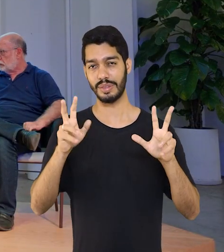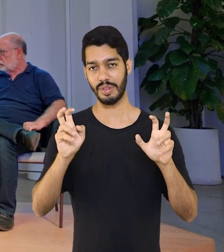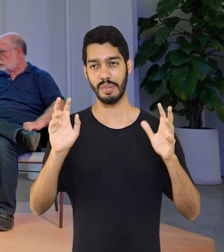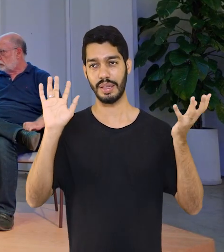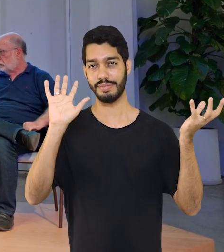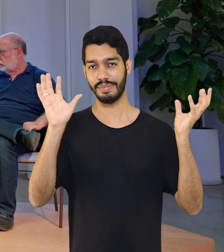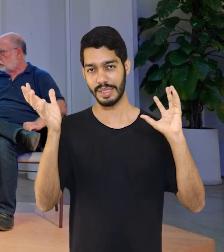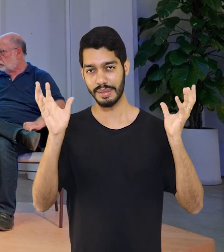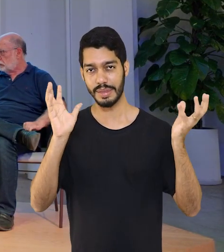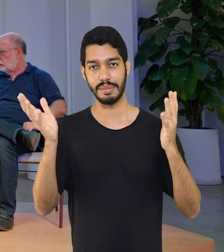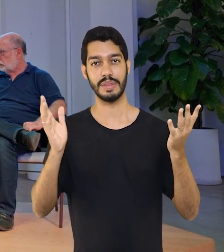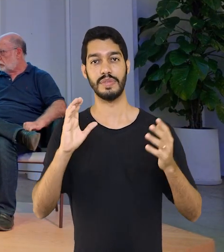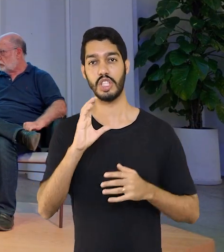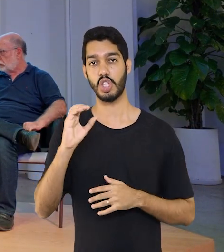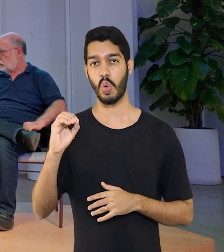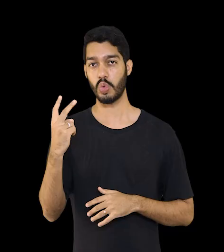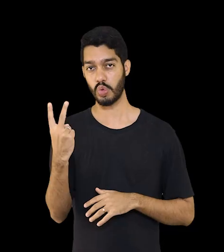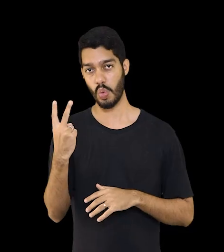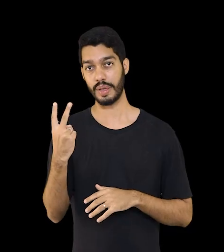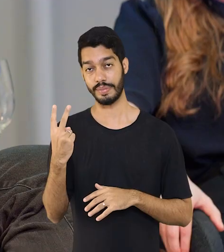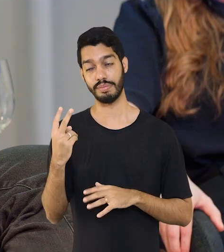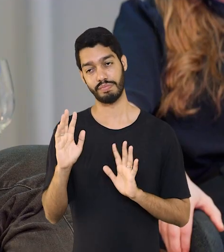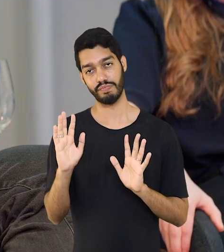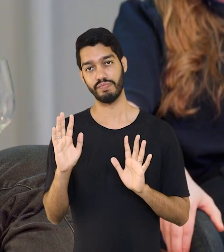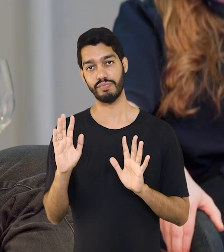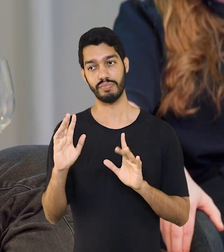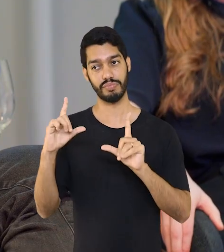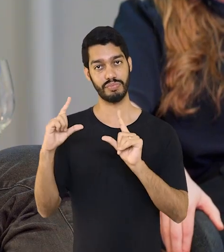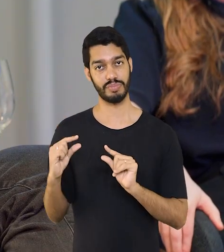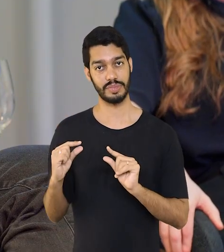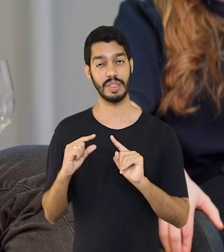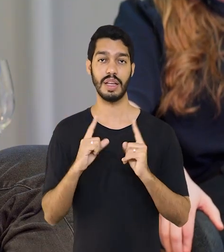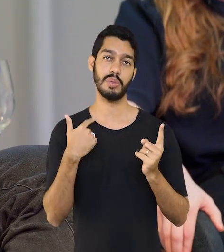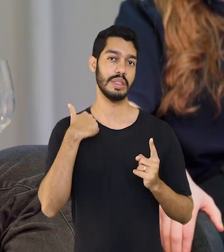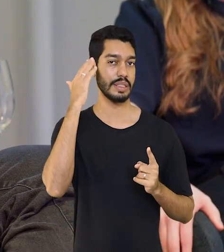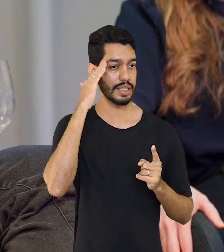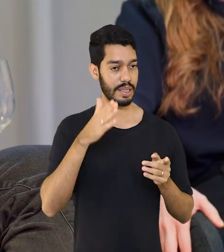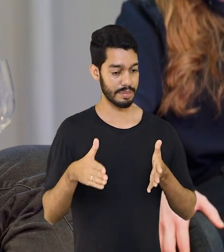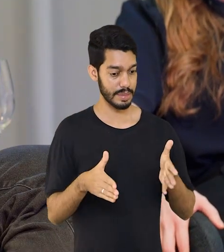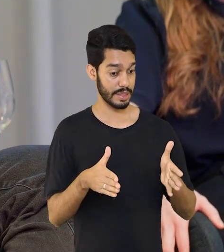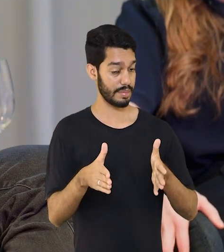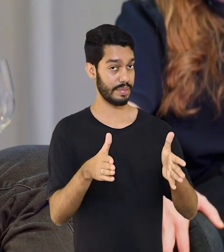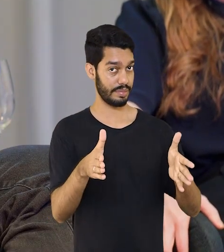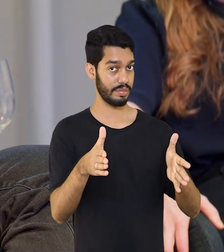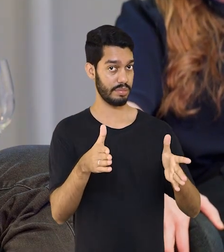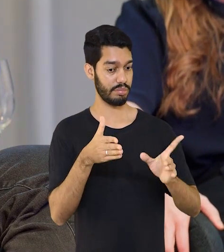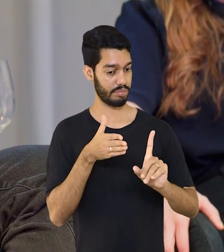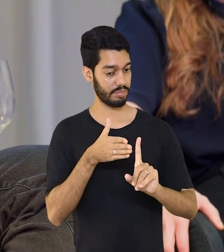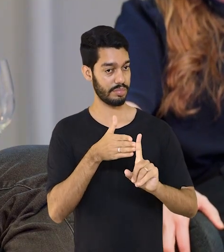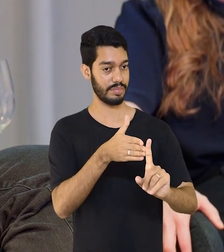questões climáticas, descarbonização. Eu entendo a pista como um meio e um caminho, né? Então,